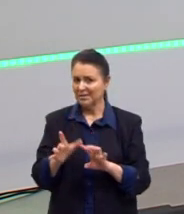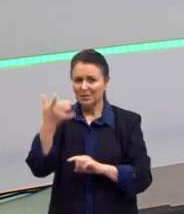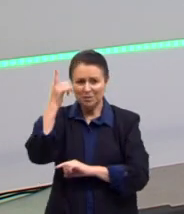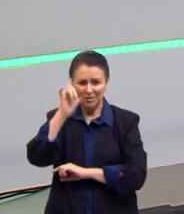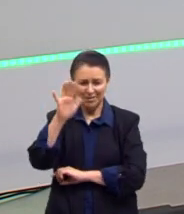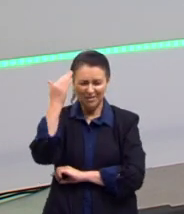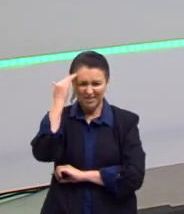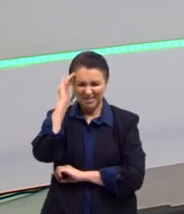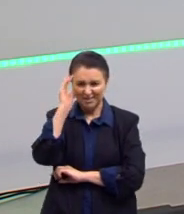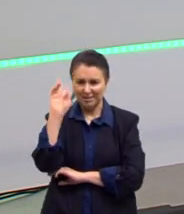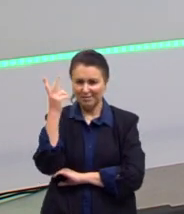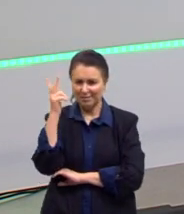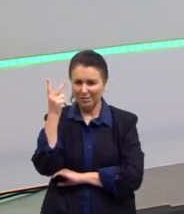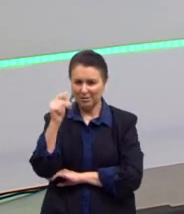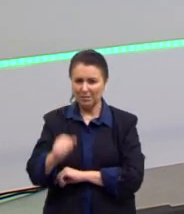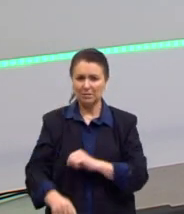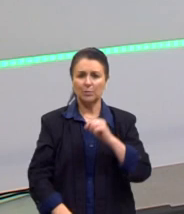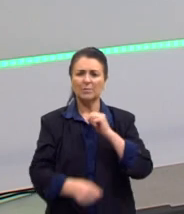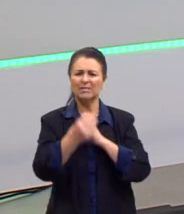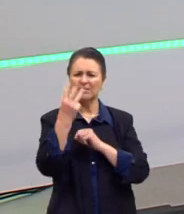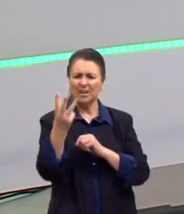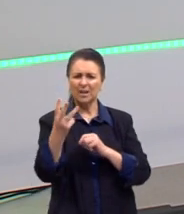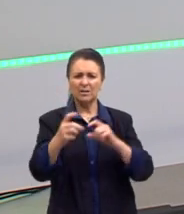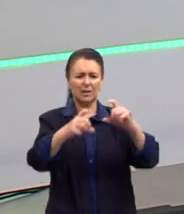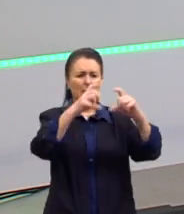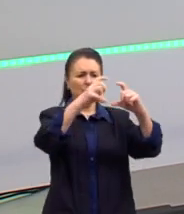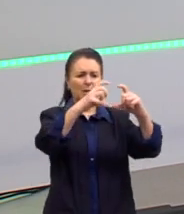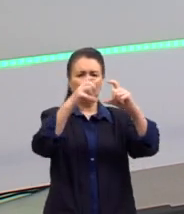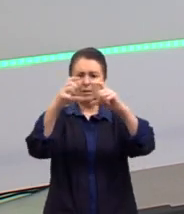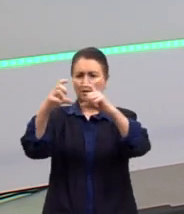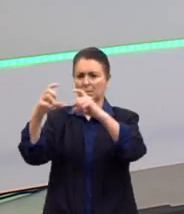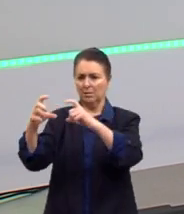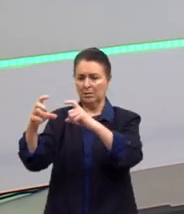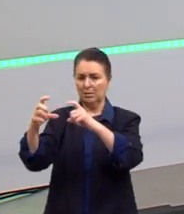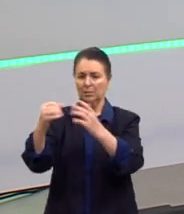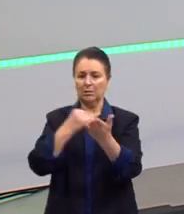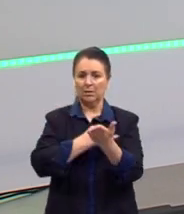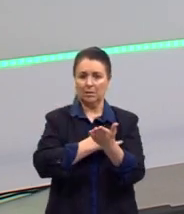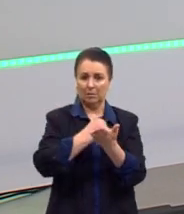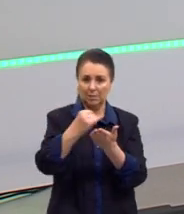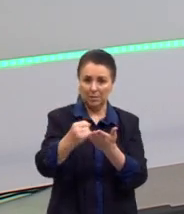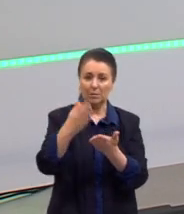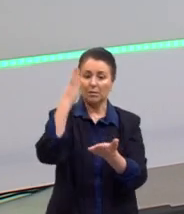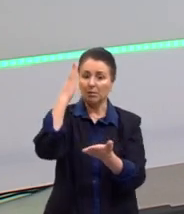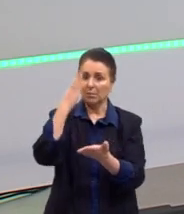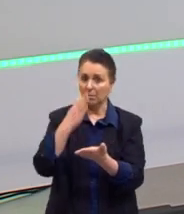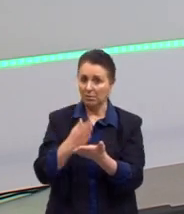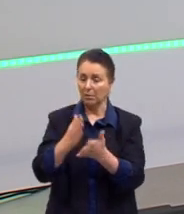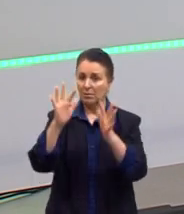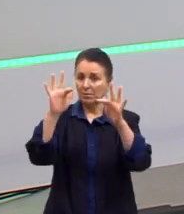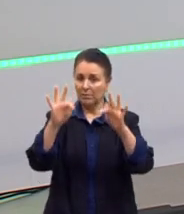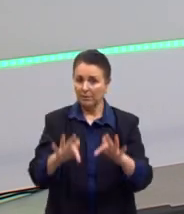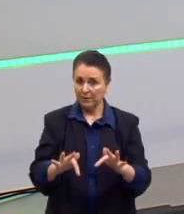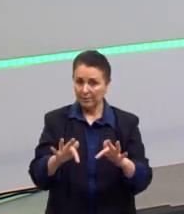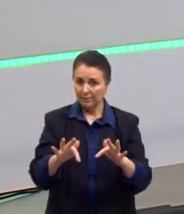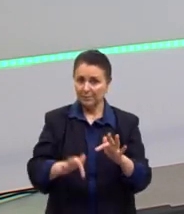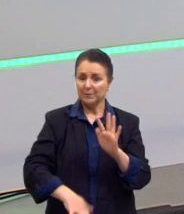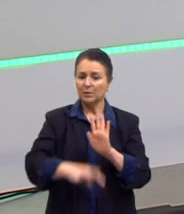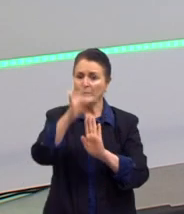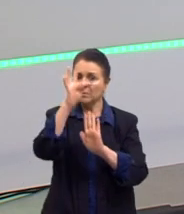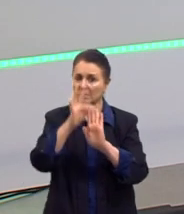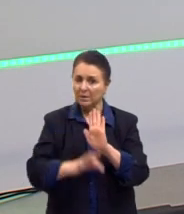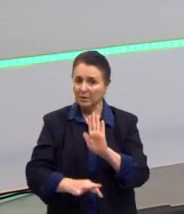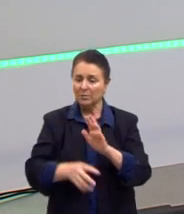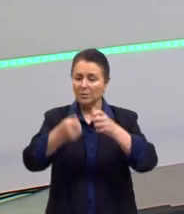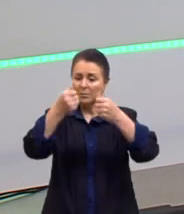história mesmo que sejam ali três quadrinhos Eu tenho um início um meio e um fim eu tenho um enredo Eu tenho um desfecho